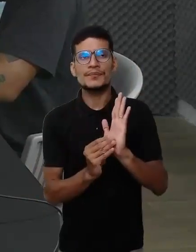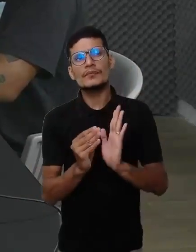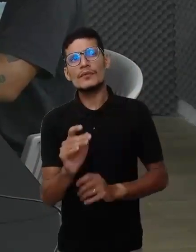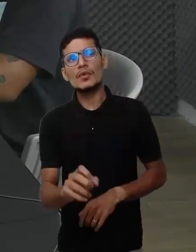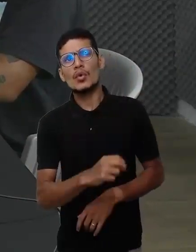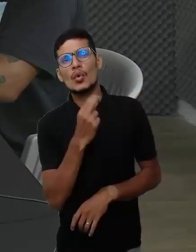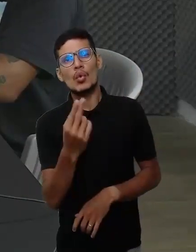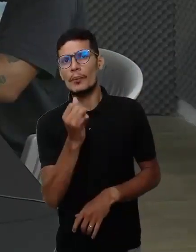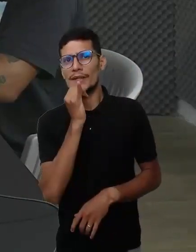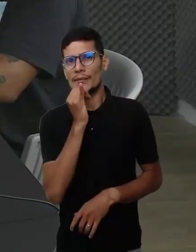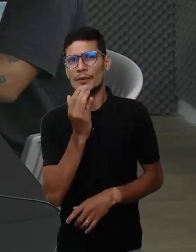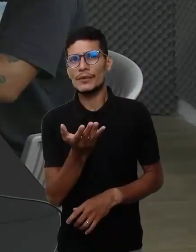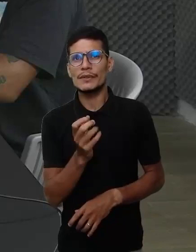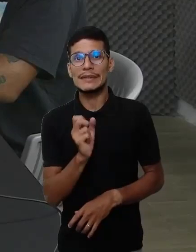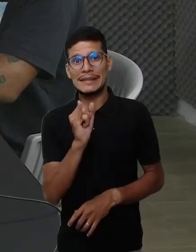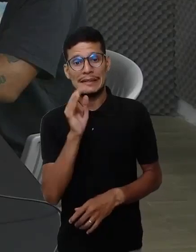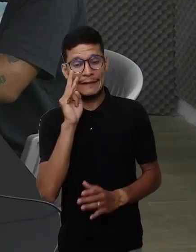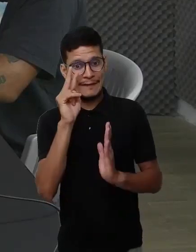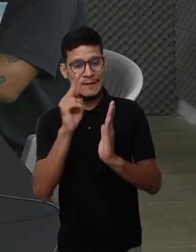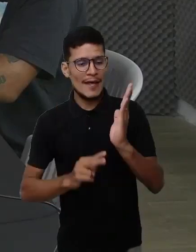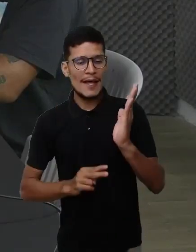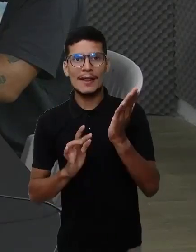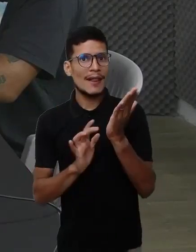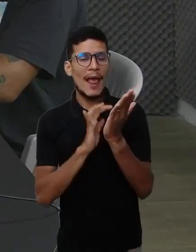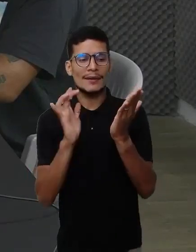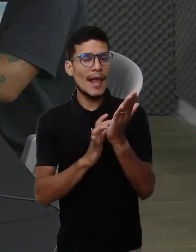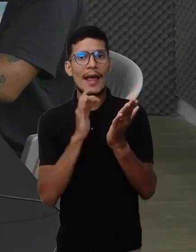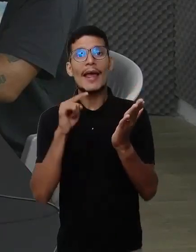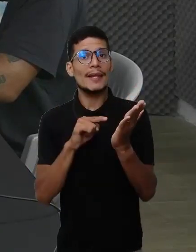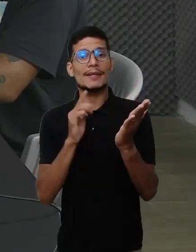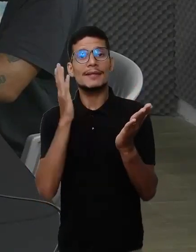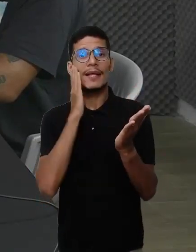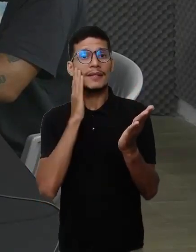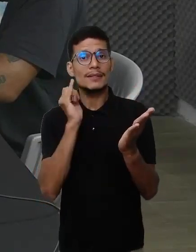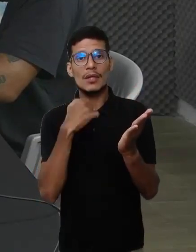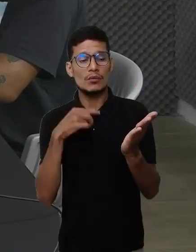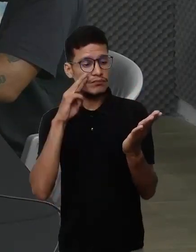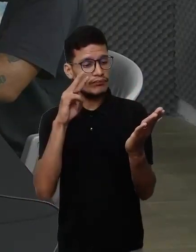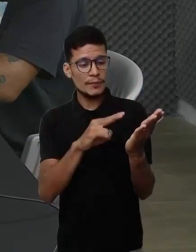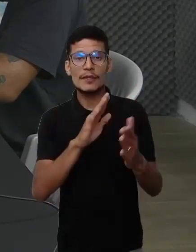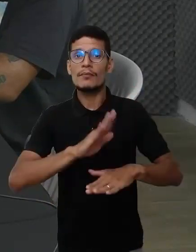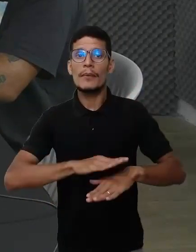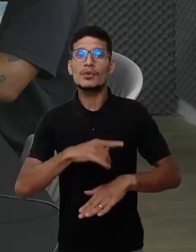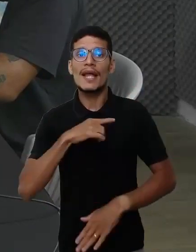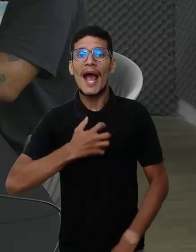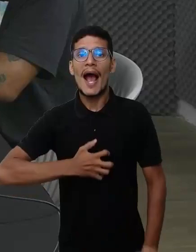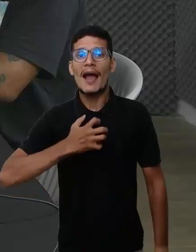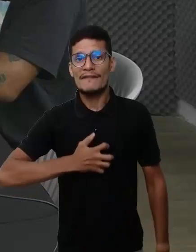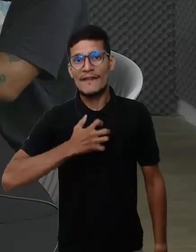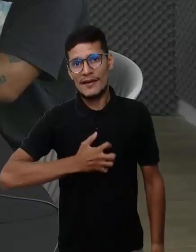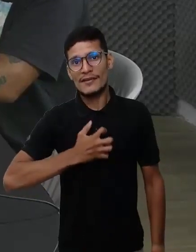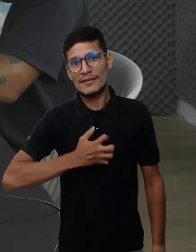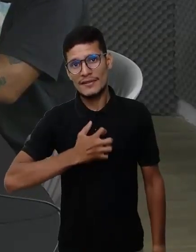ganham mais dinheiro quanto mais a gente ficar olhando para a tela. E eles já entendem que a gente vai ficar olhando muito mais para a tela no momento em que a gente vai ter raiva. Sim, no momento em que